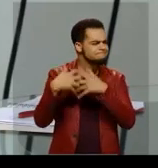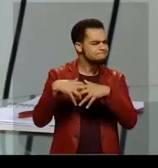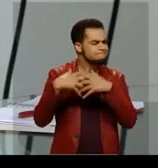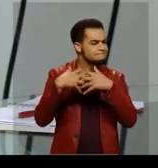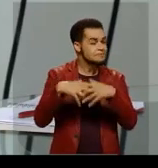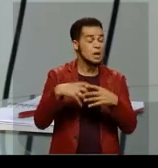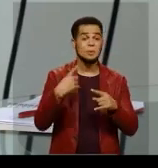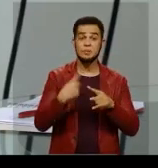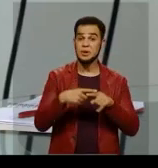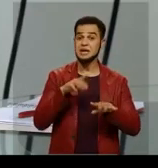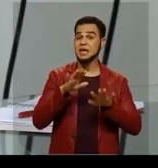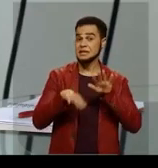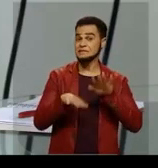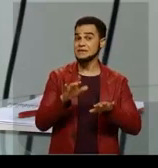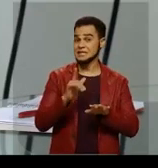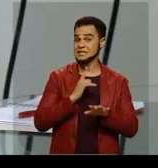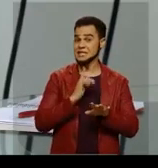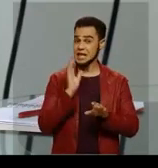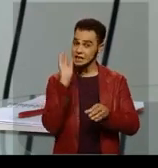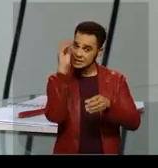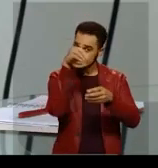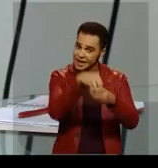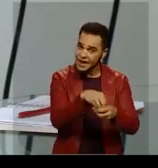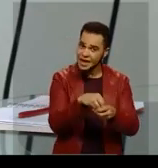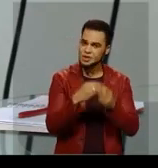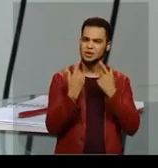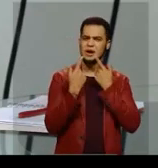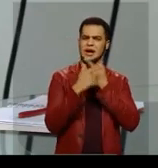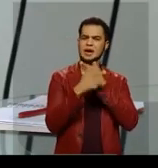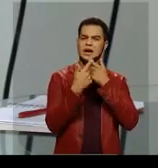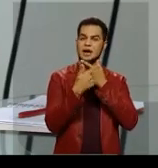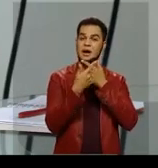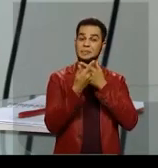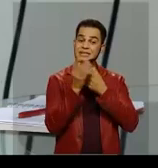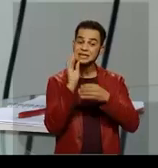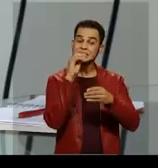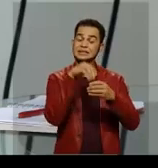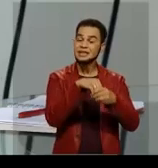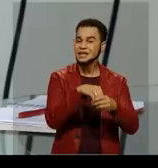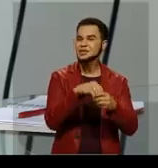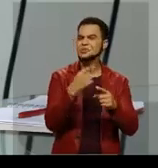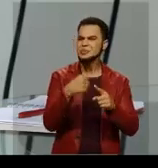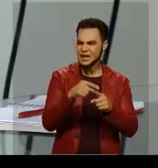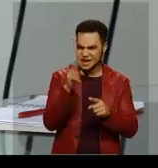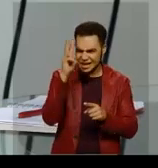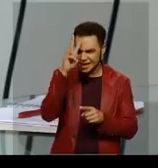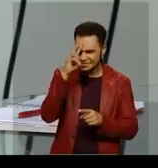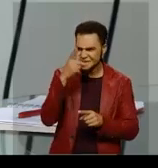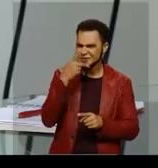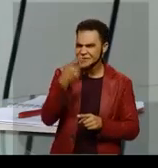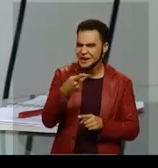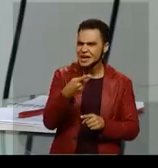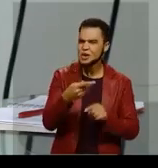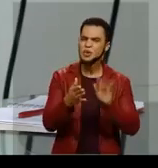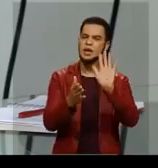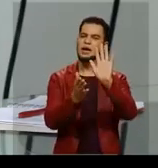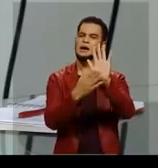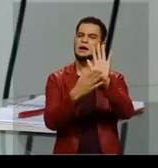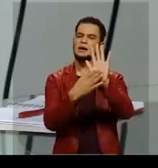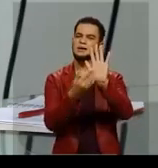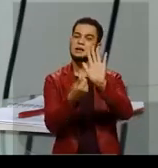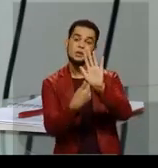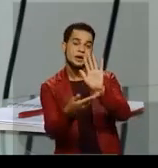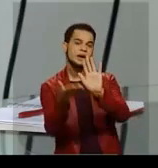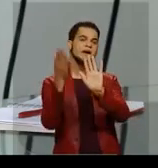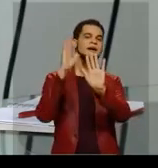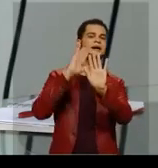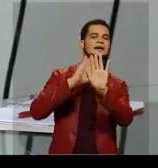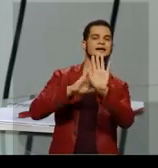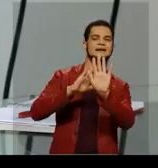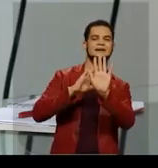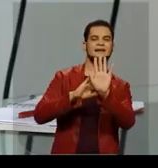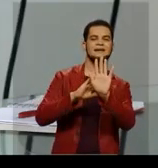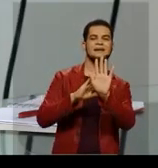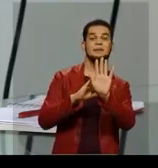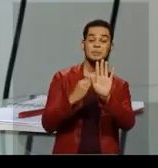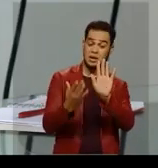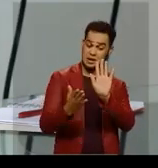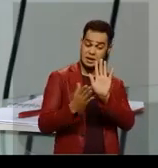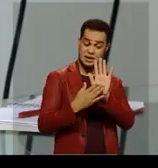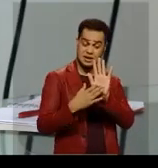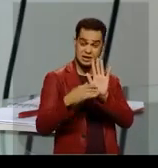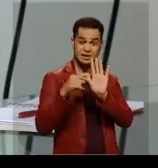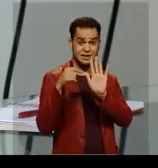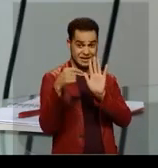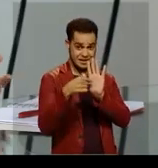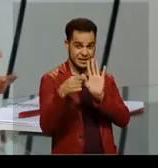implícito, né? Nós trabalhamos também o que é o explícito e o implícito. O explícito, você bate o